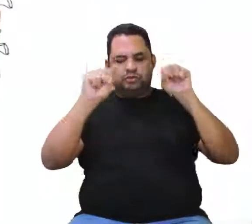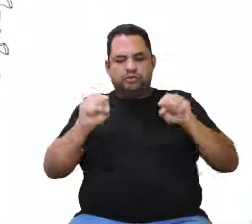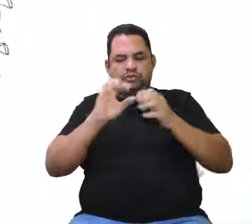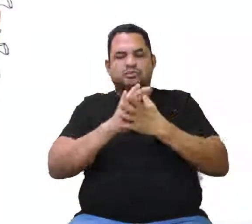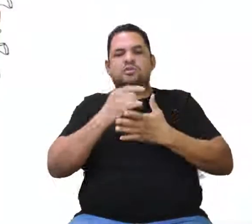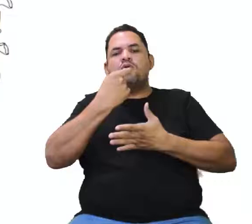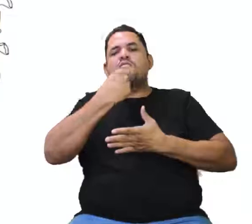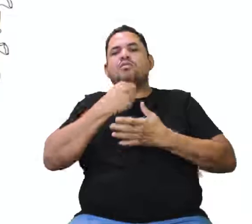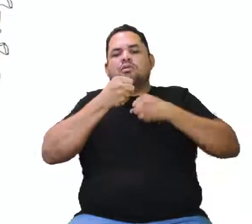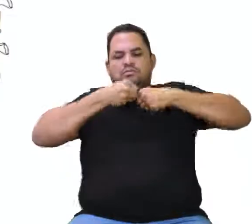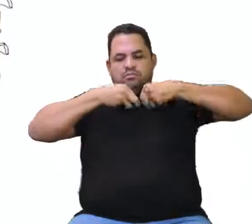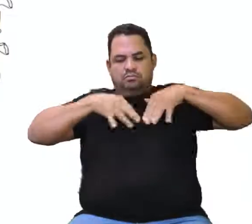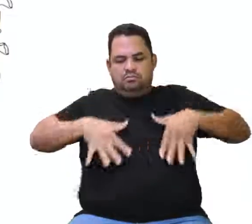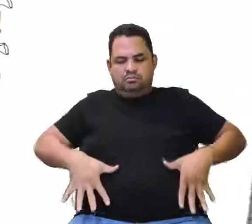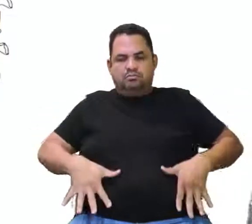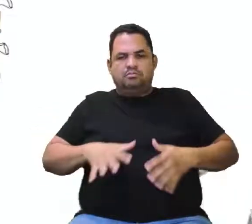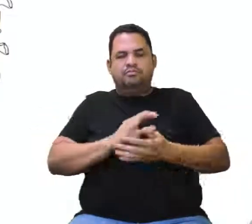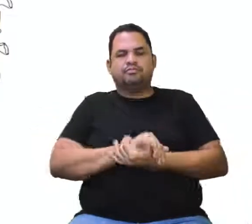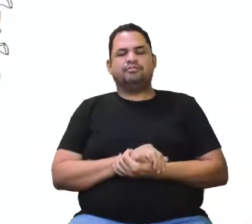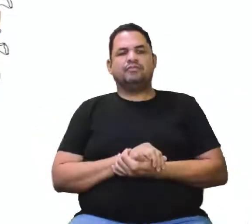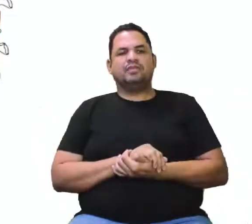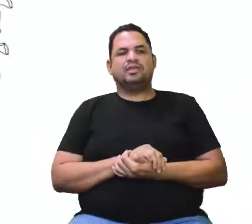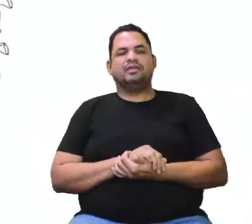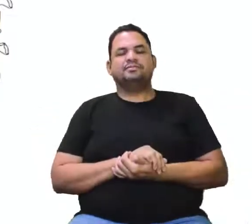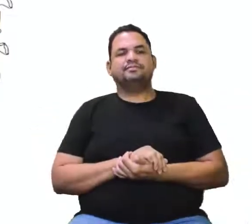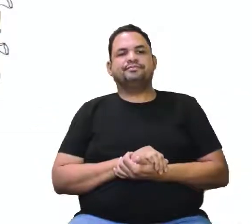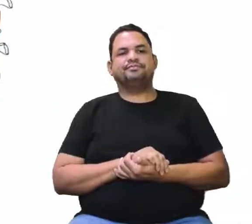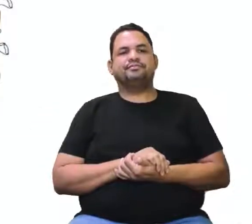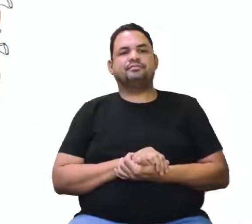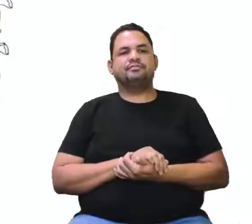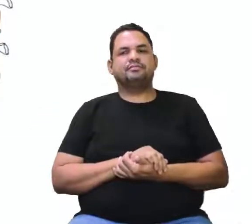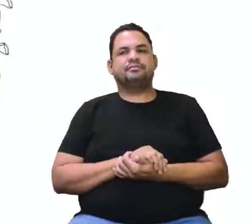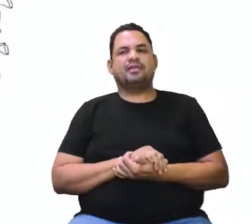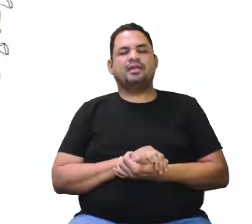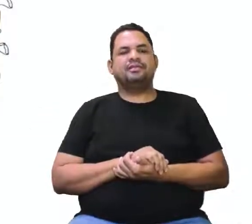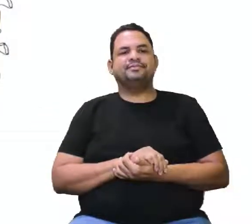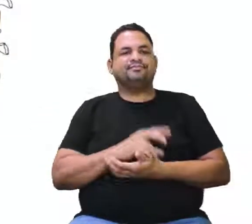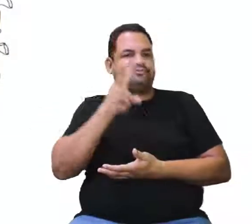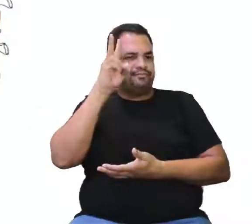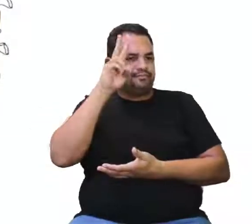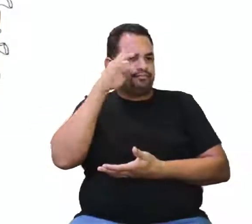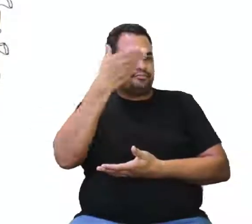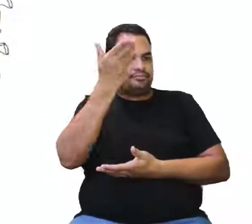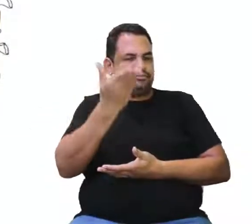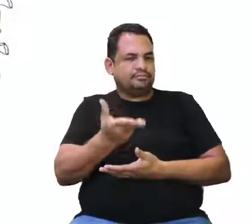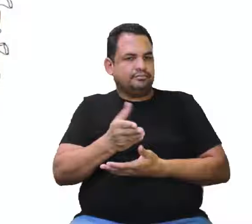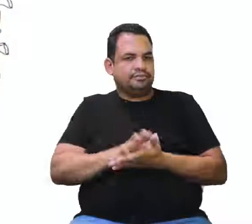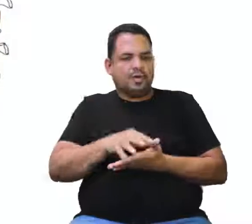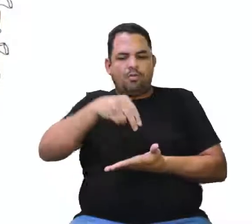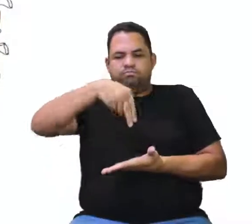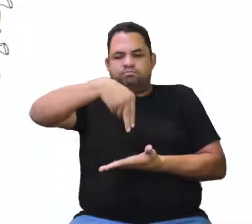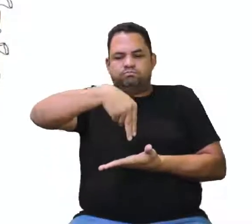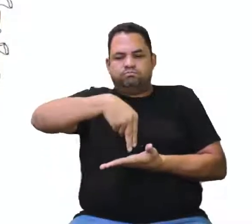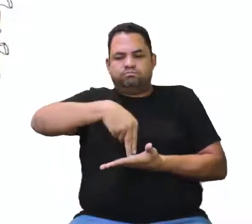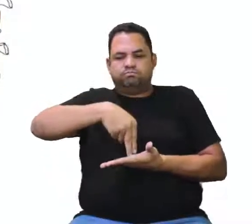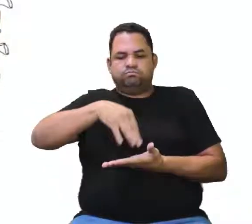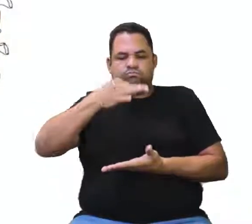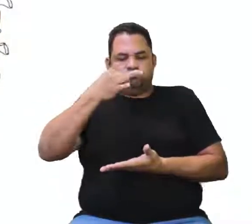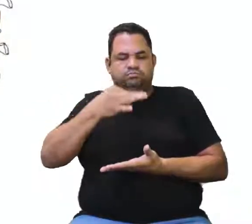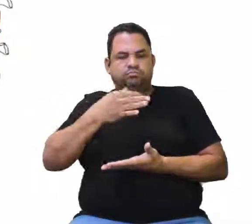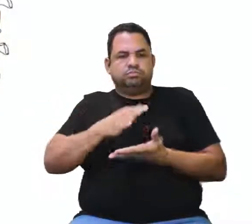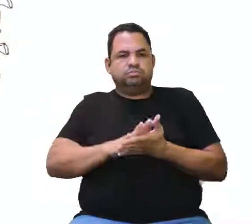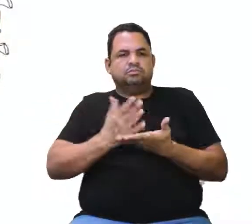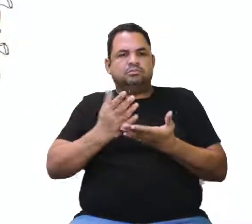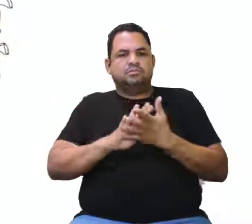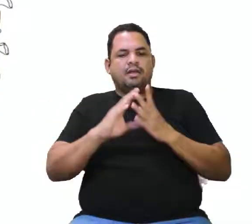nervoso. E aí nós trouxemos uma situação aqui para a gente refletir. Lembra que eu falei que a postura é o nosso principal